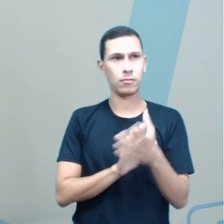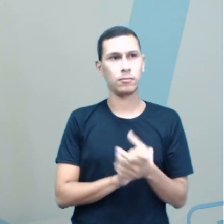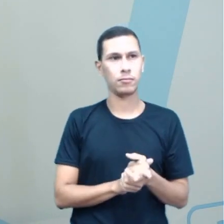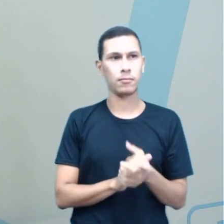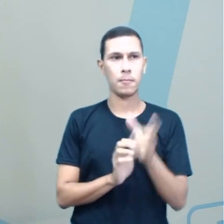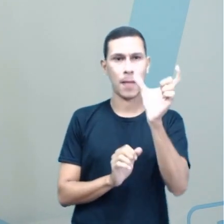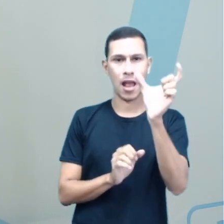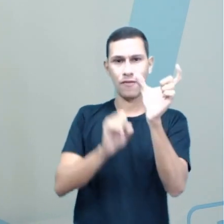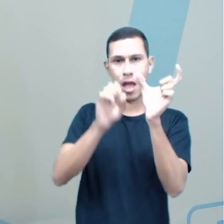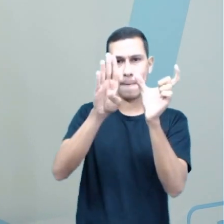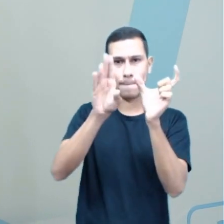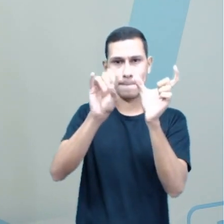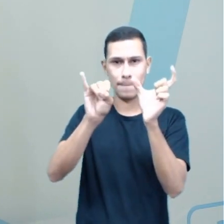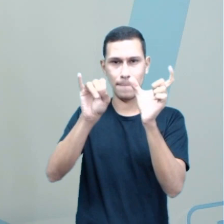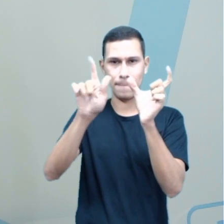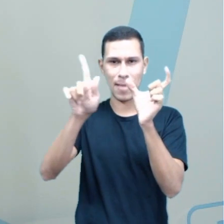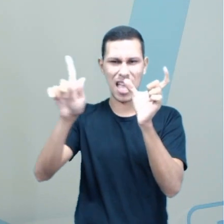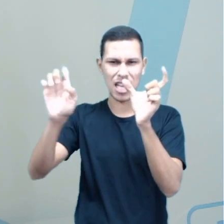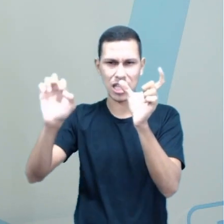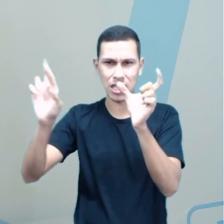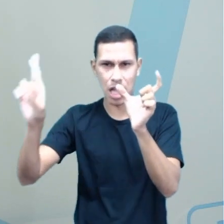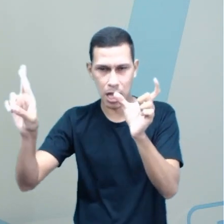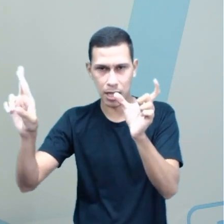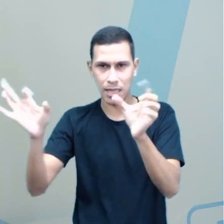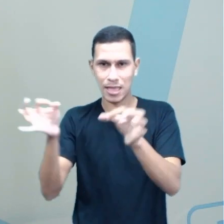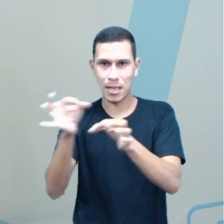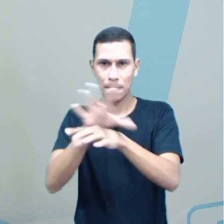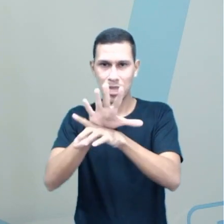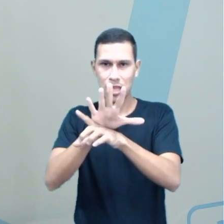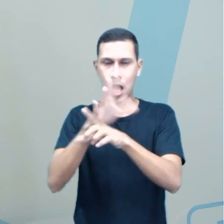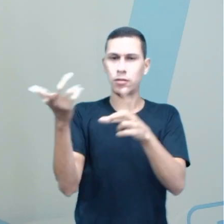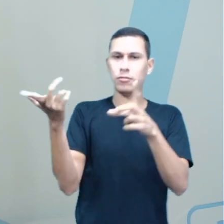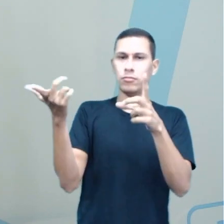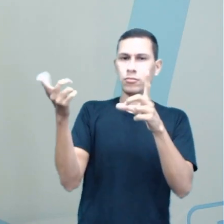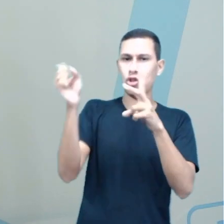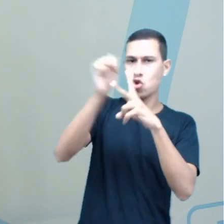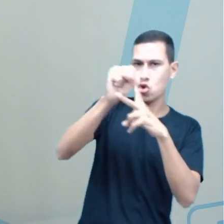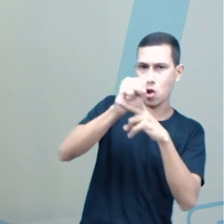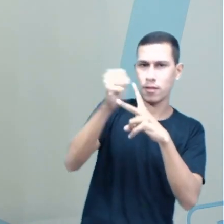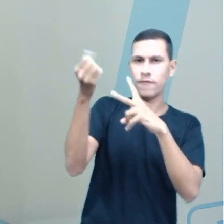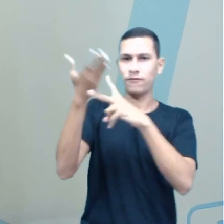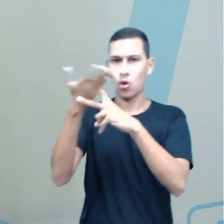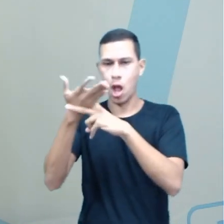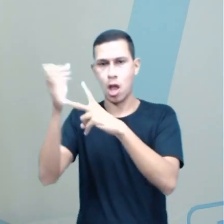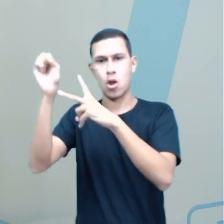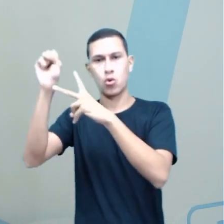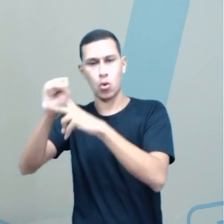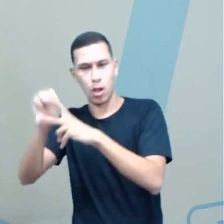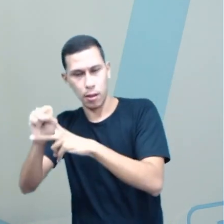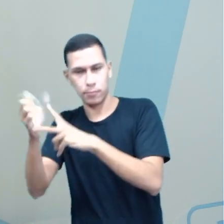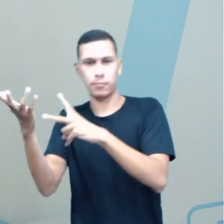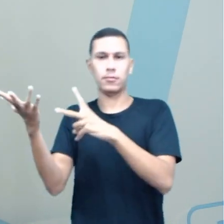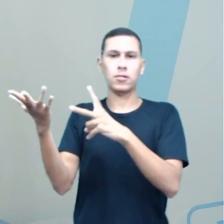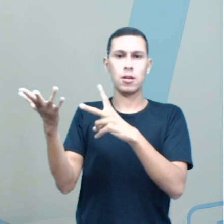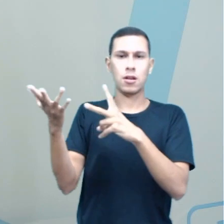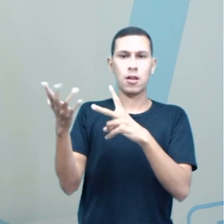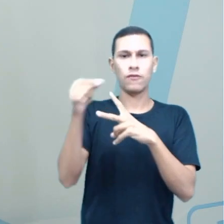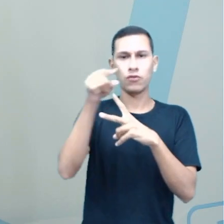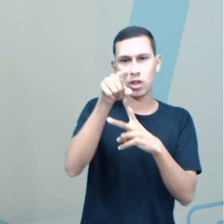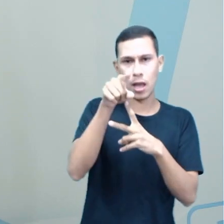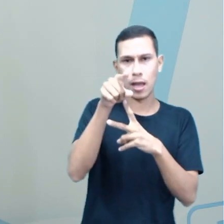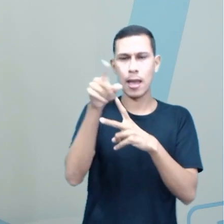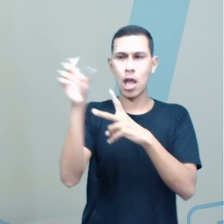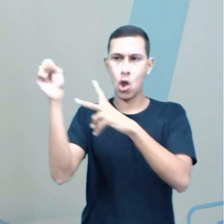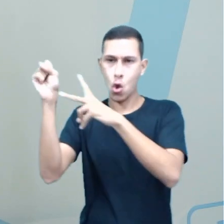Grande. Ele acaba em consoante e vogal consoante. Sempre que isso acontecer e eu for usar o comparativo de superioridade, eu vou dobrar a